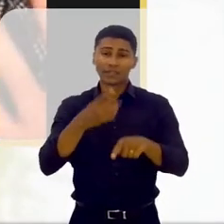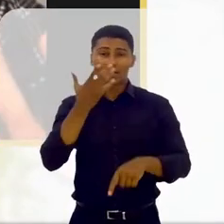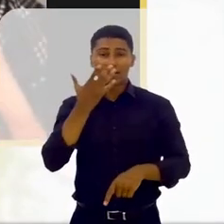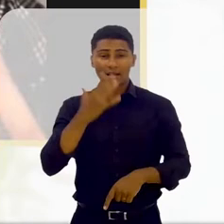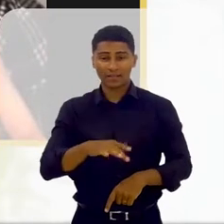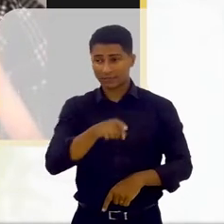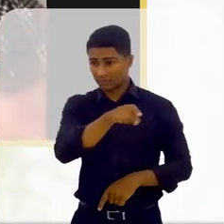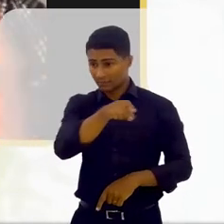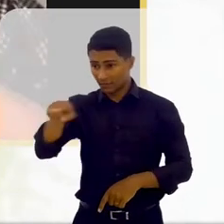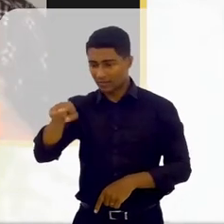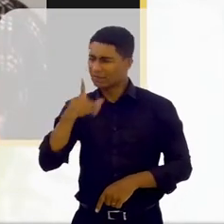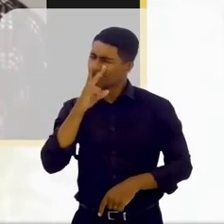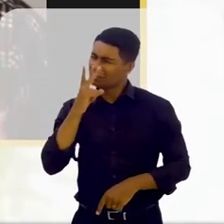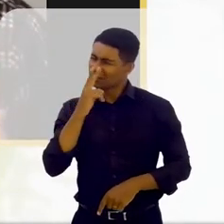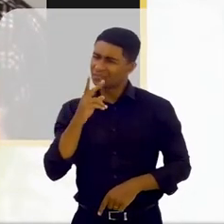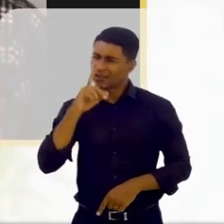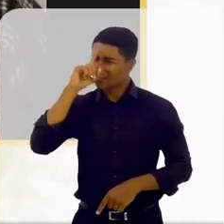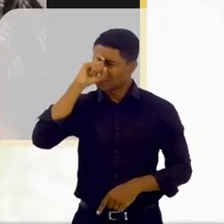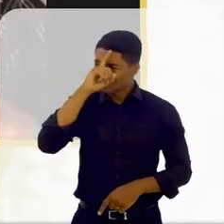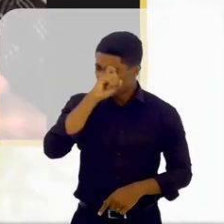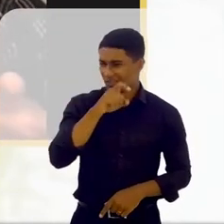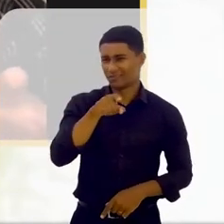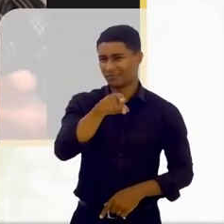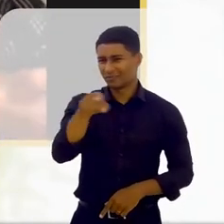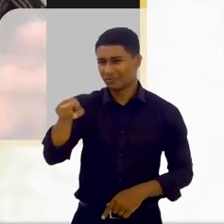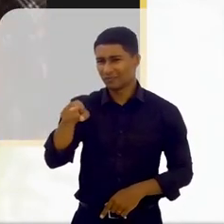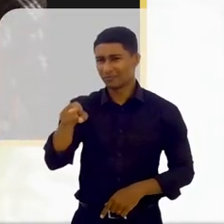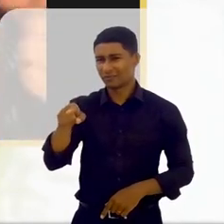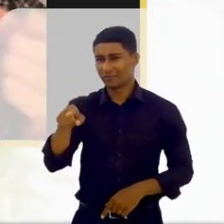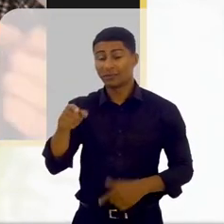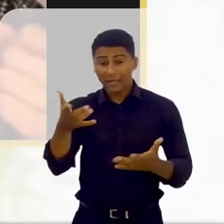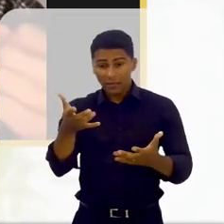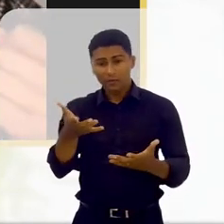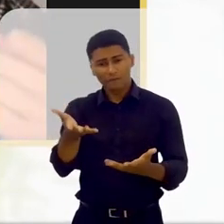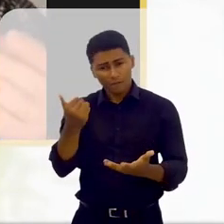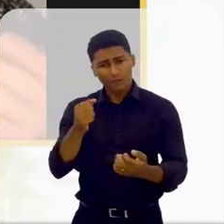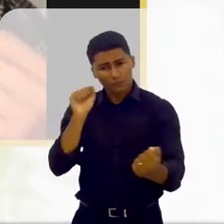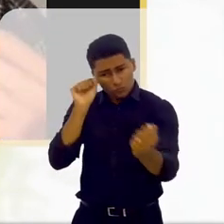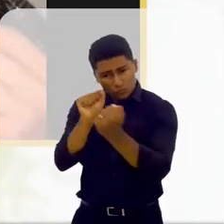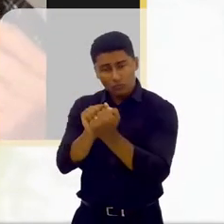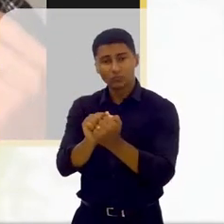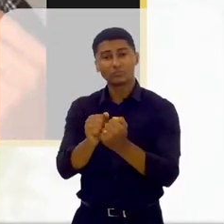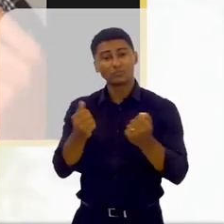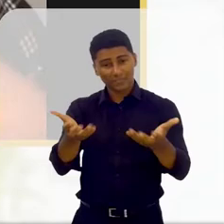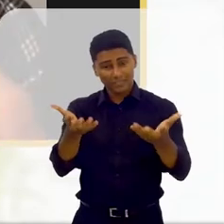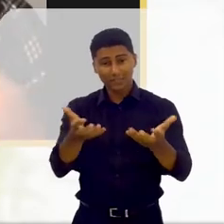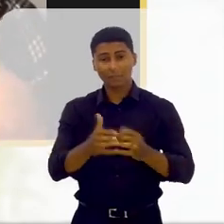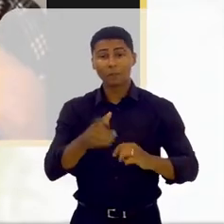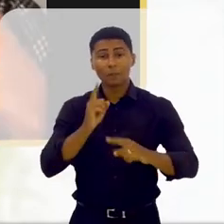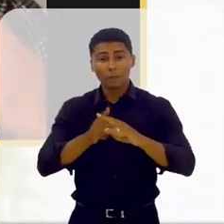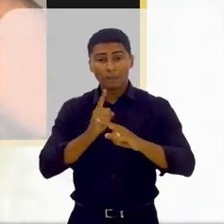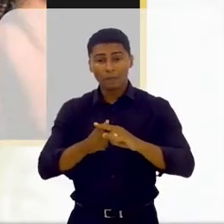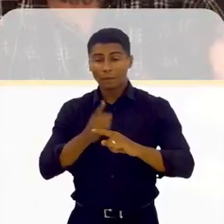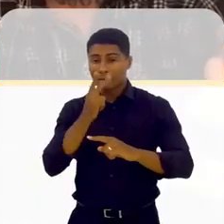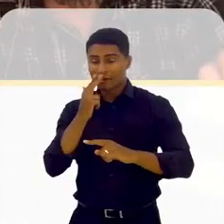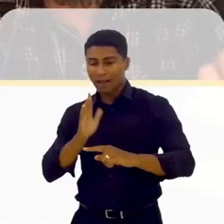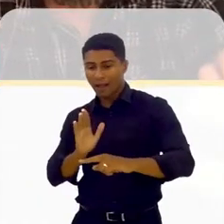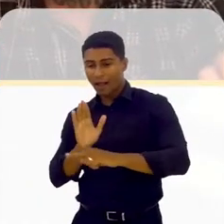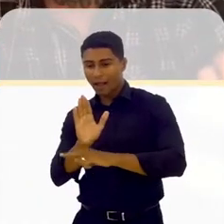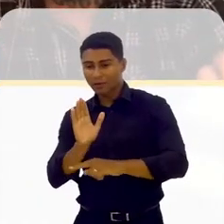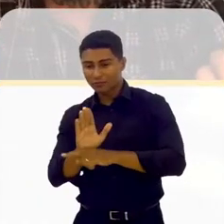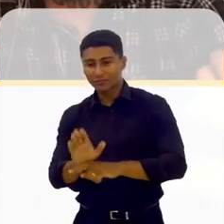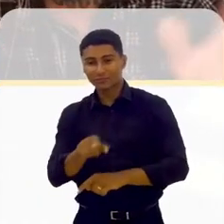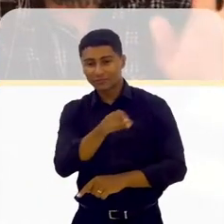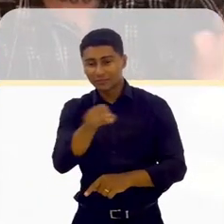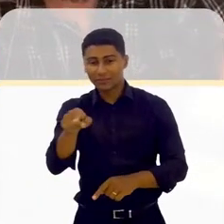outras crianças na época também que tinha dificuldade. E essas eram as pessoas que a gente mais queria perto da gente. Porque, de certa forma, a gente Olha. conseguia passar